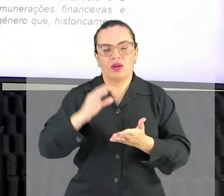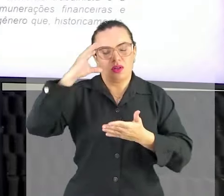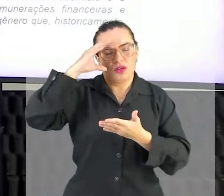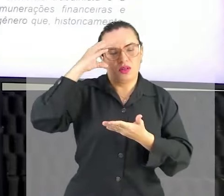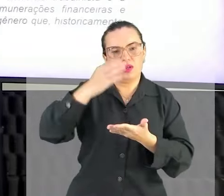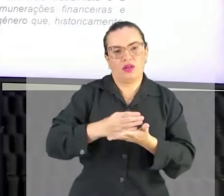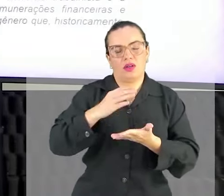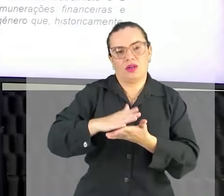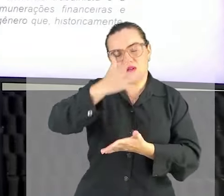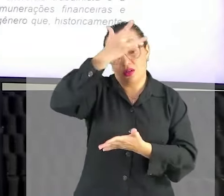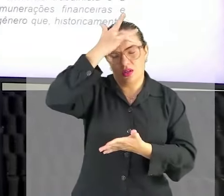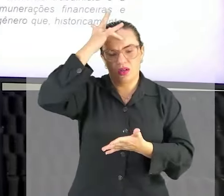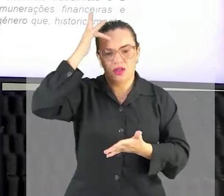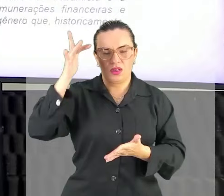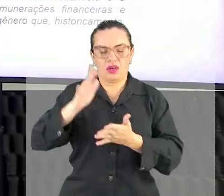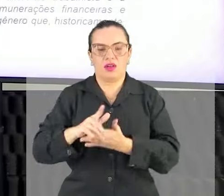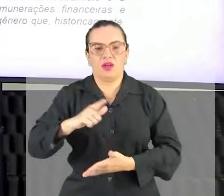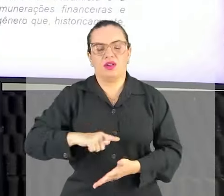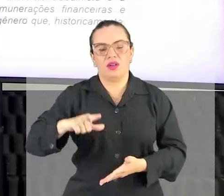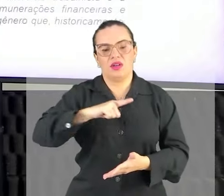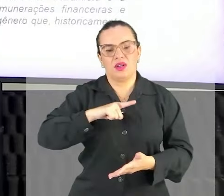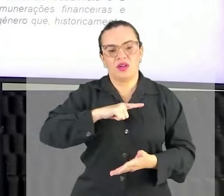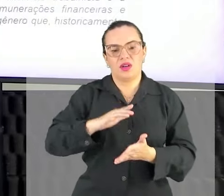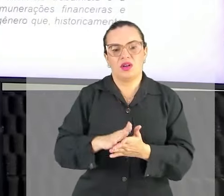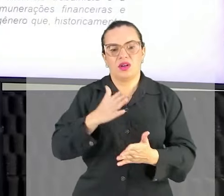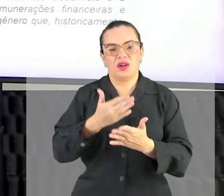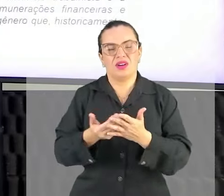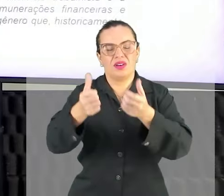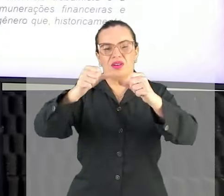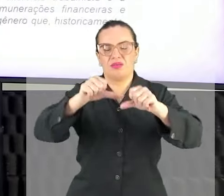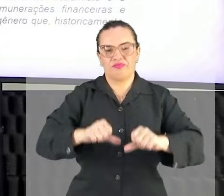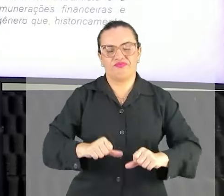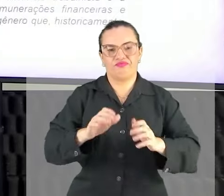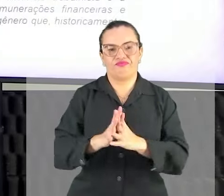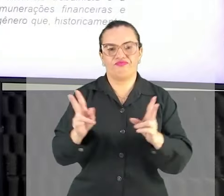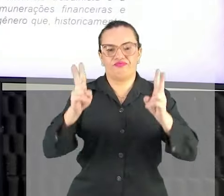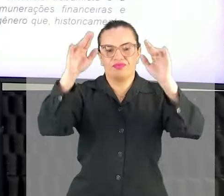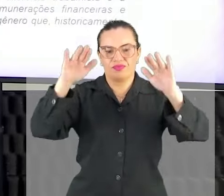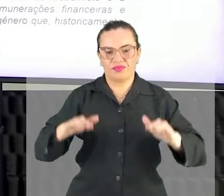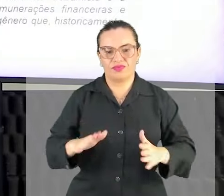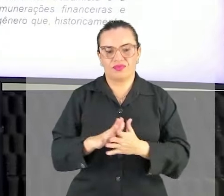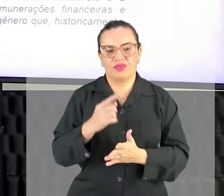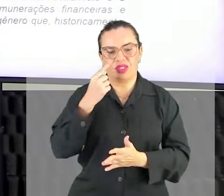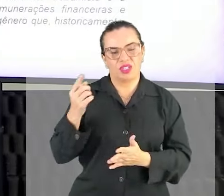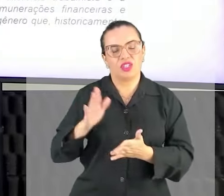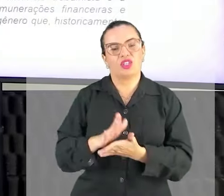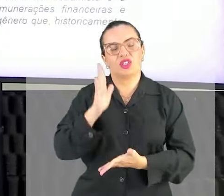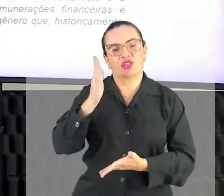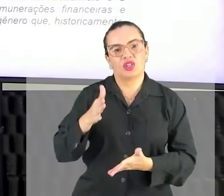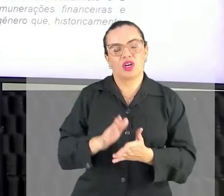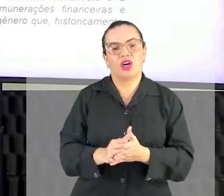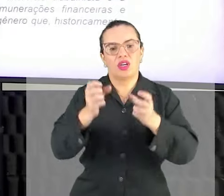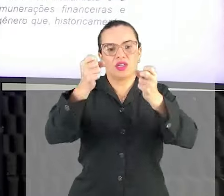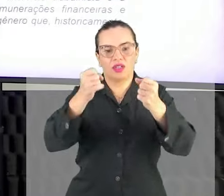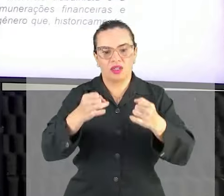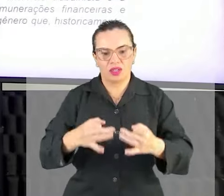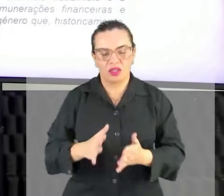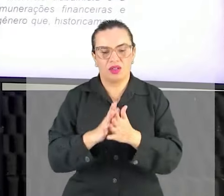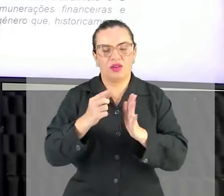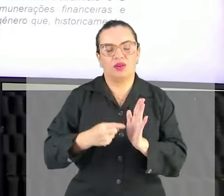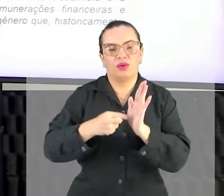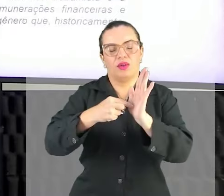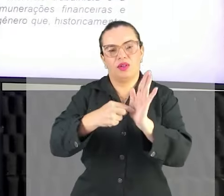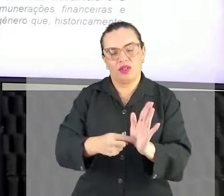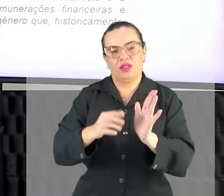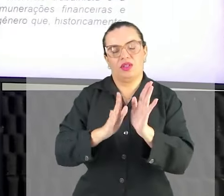tese, a pessoa adiantou que existe uma precarização desse trabalho, ok? E aqui ele já justificou, já apresentou e